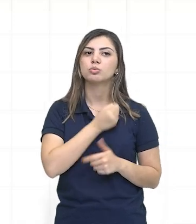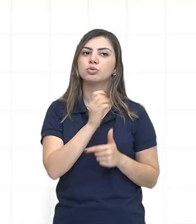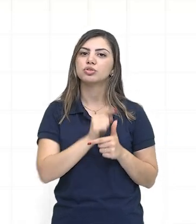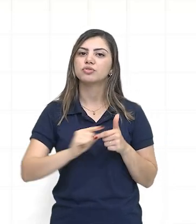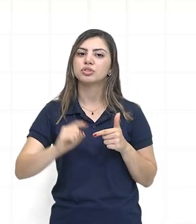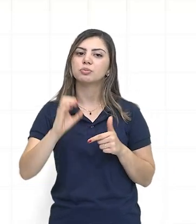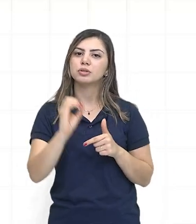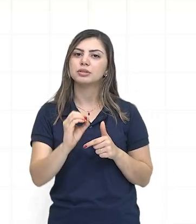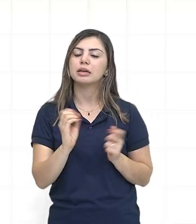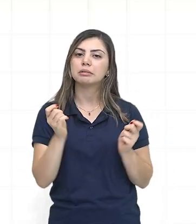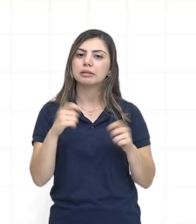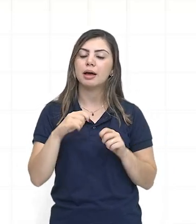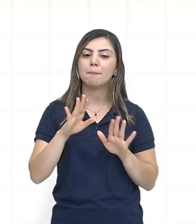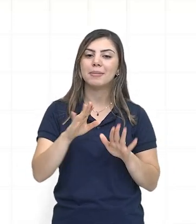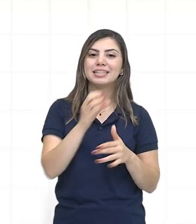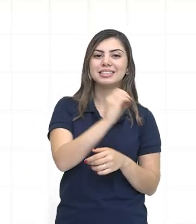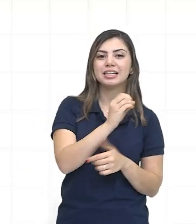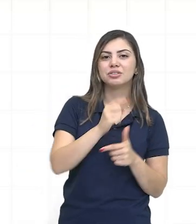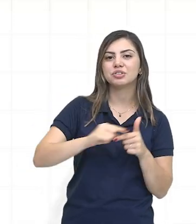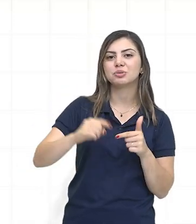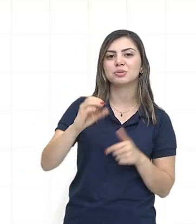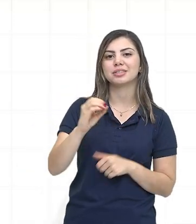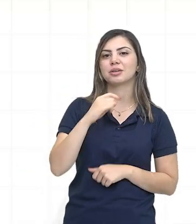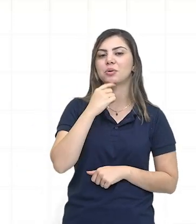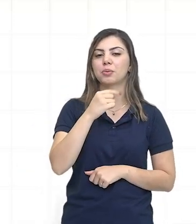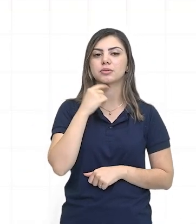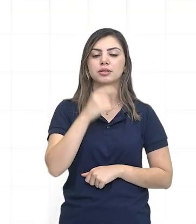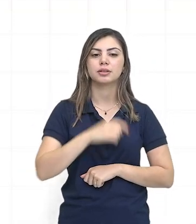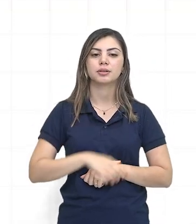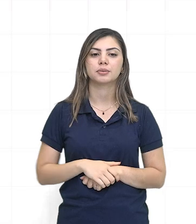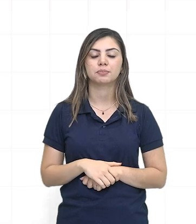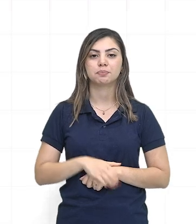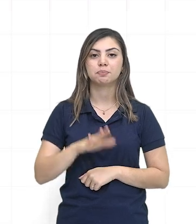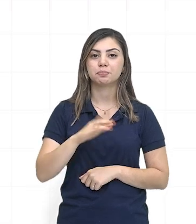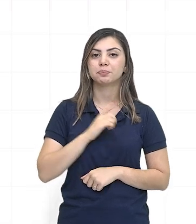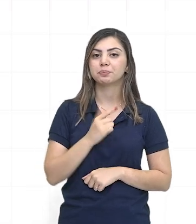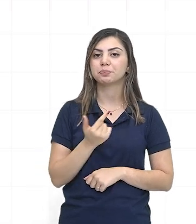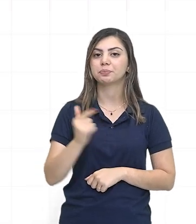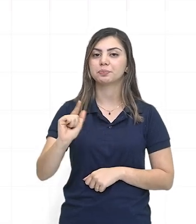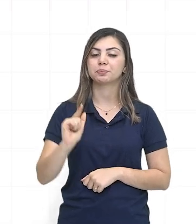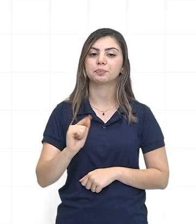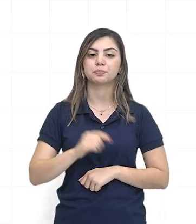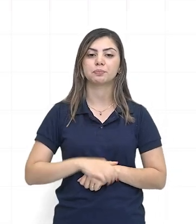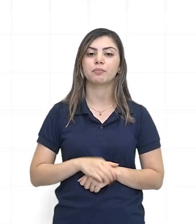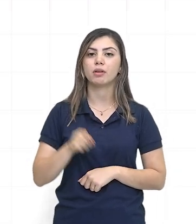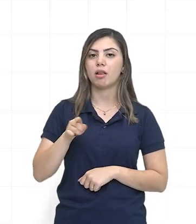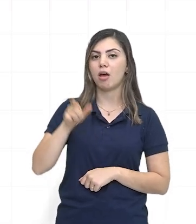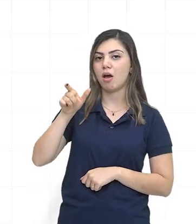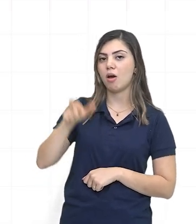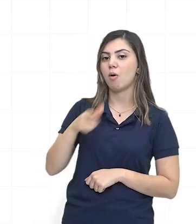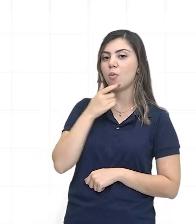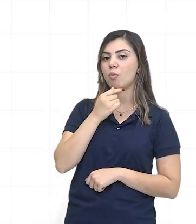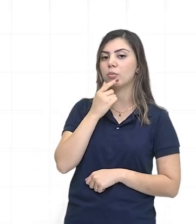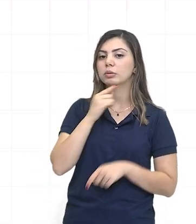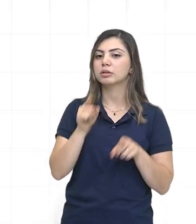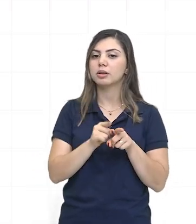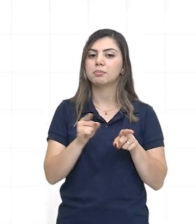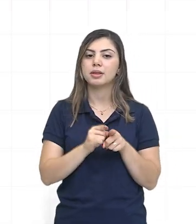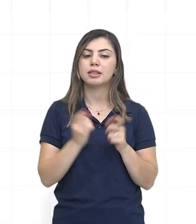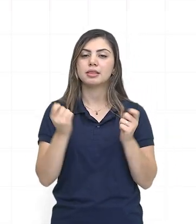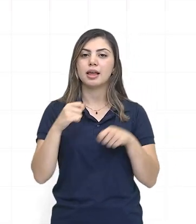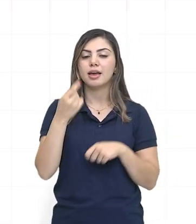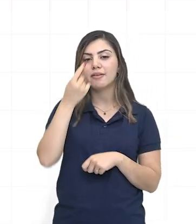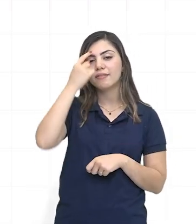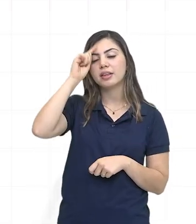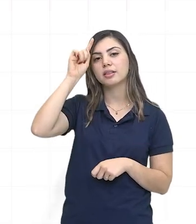0. Então, a gente tem aqui uma outra situação. Olha só, o avicultor, ele também está inventando uma